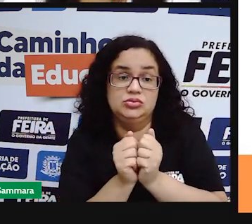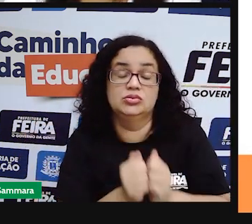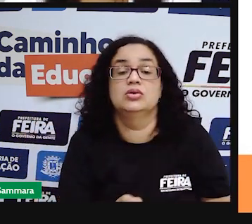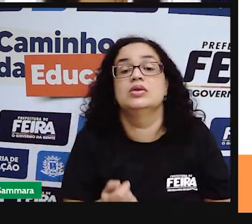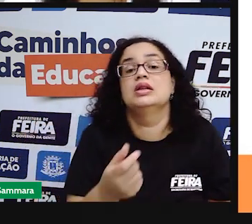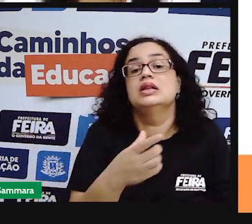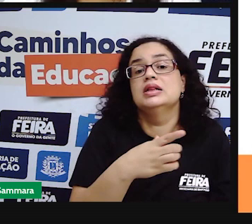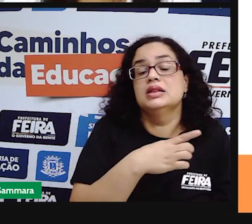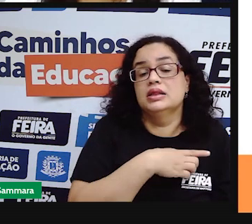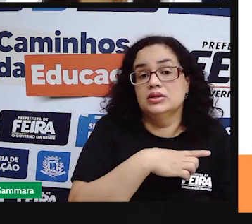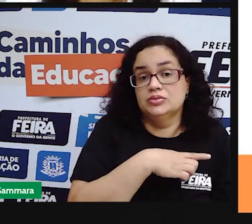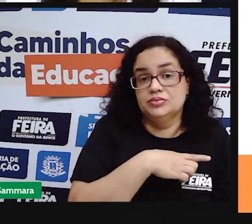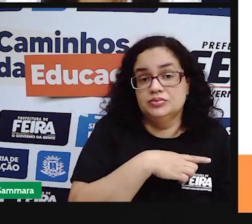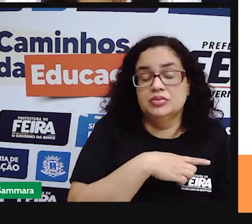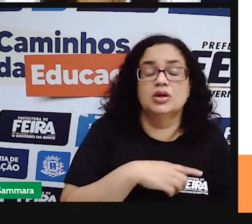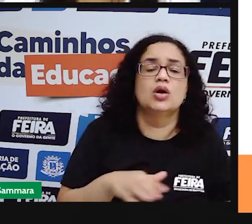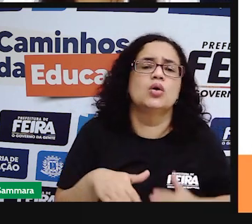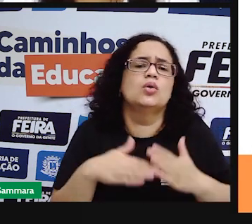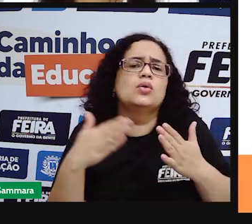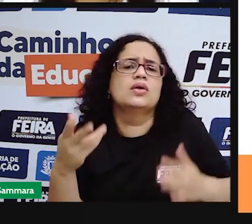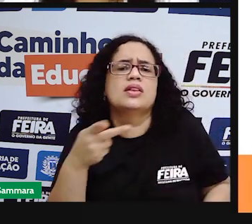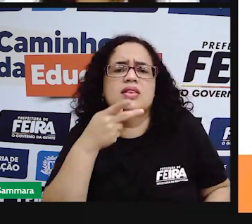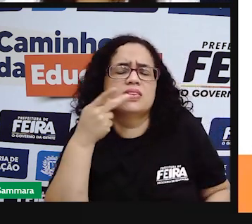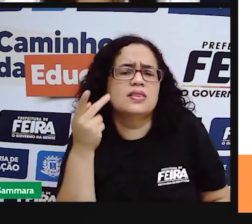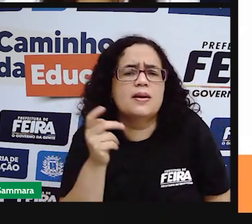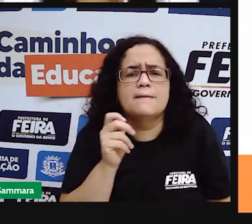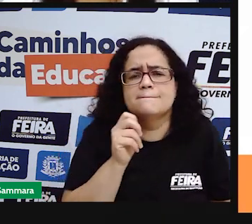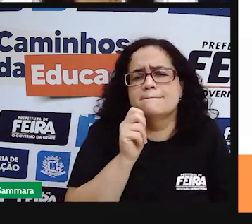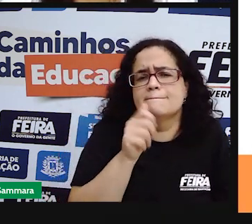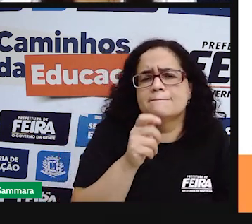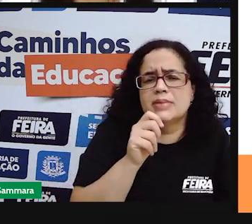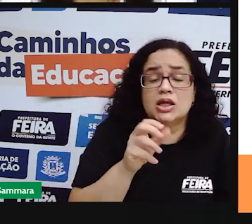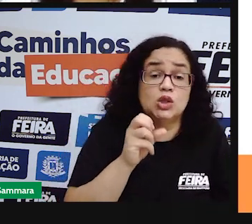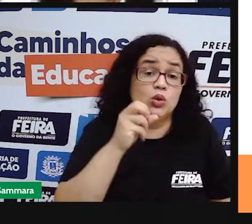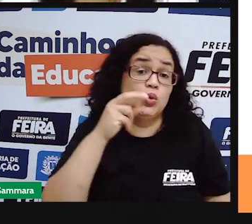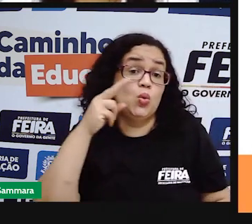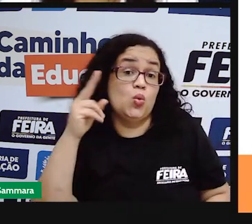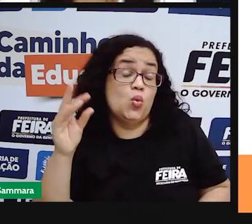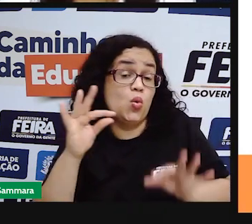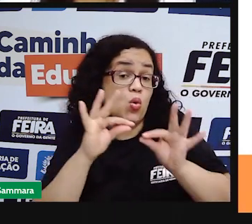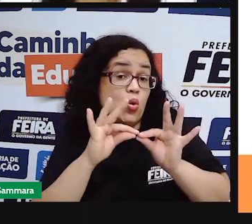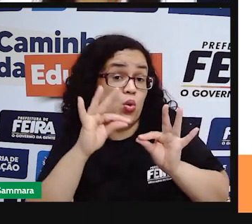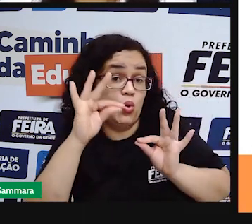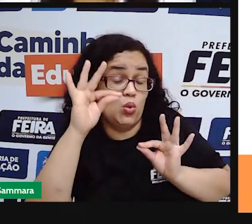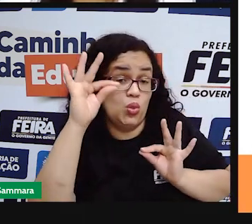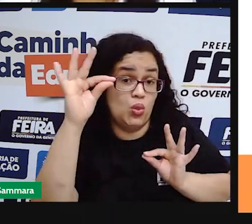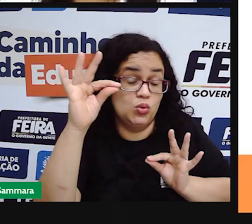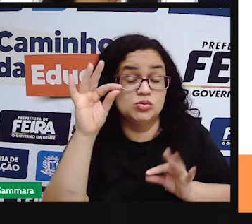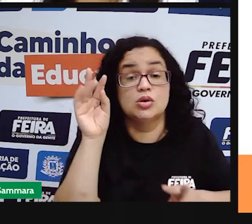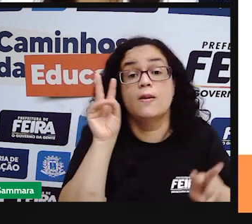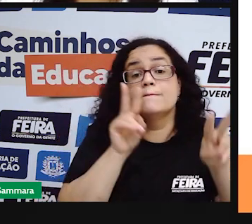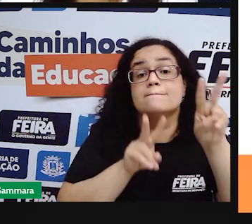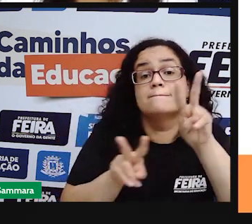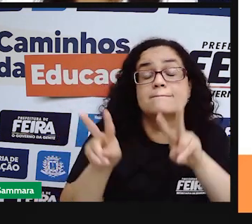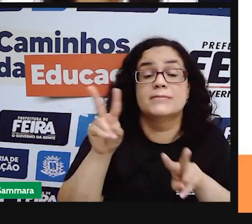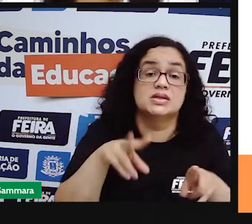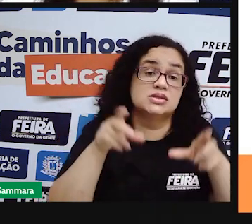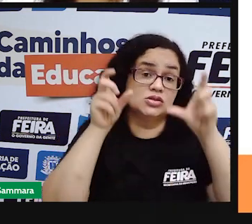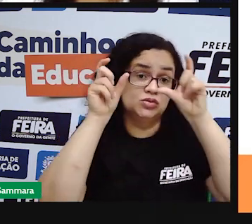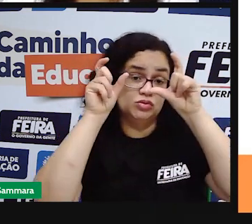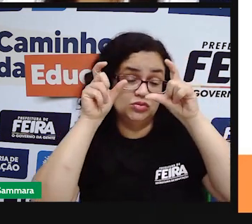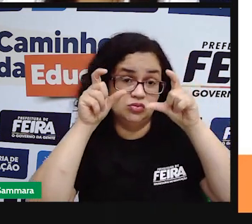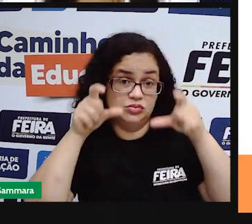realmente é. Quando a gente fala perto, né, ou longe, a gente já observa que essa localização não é